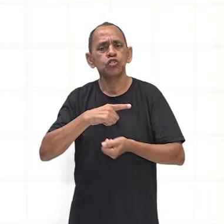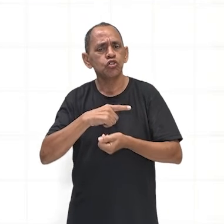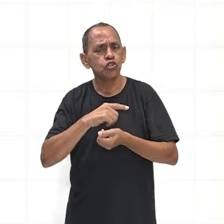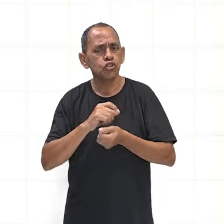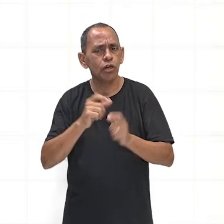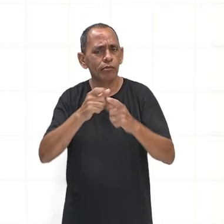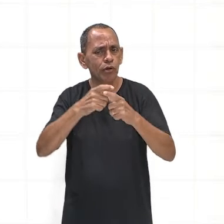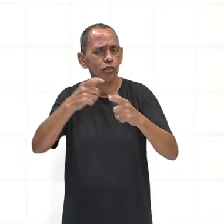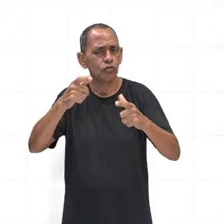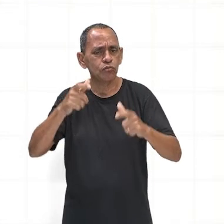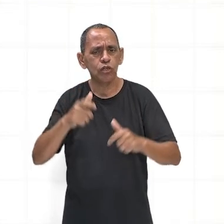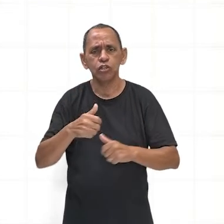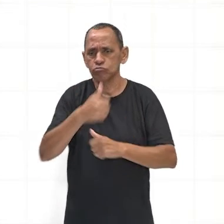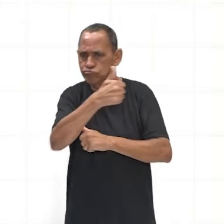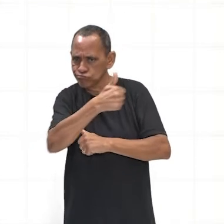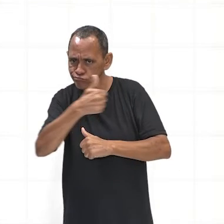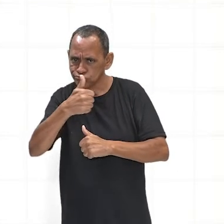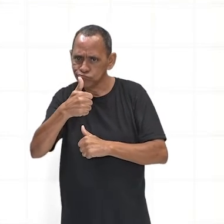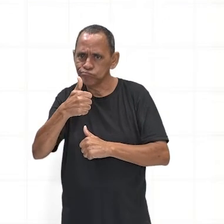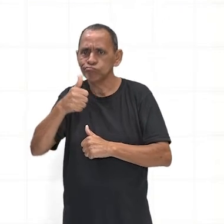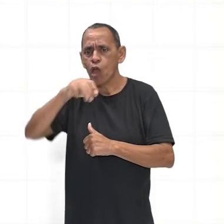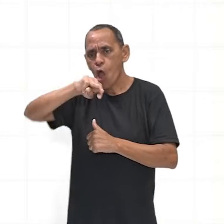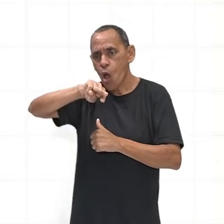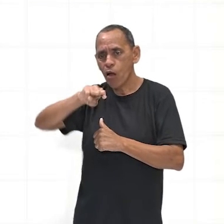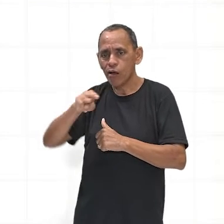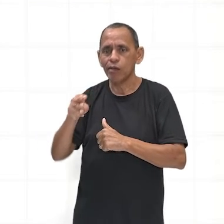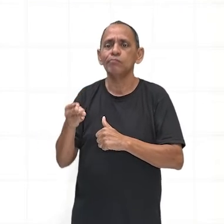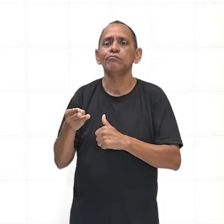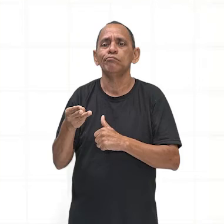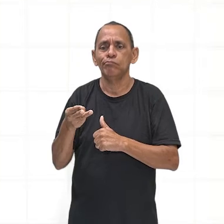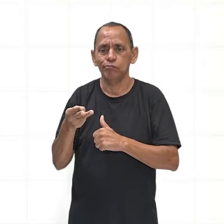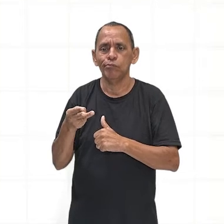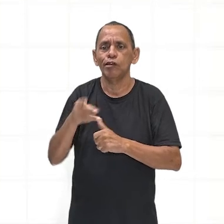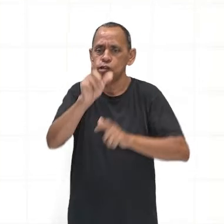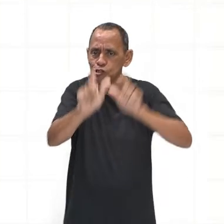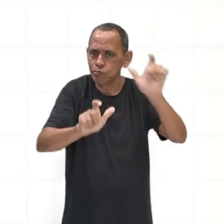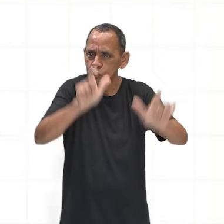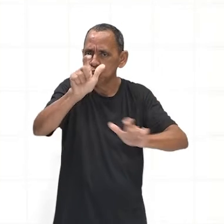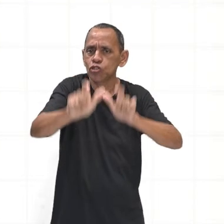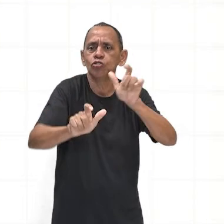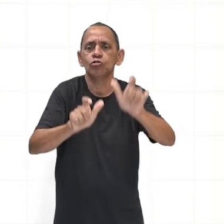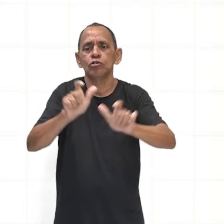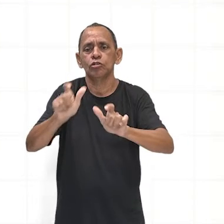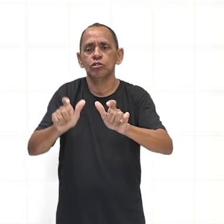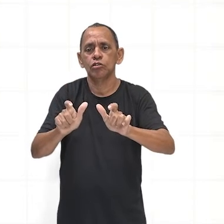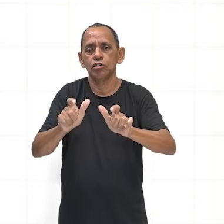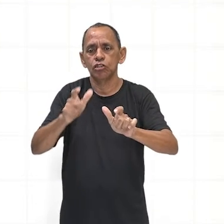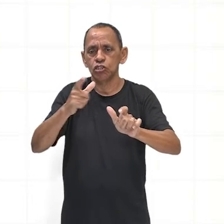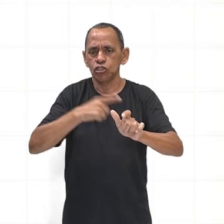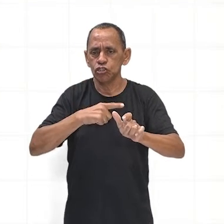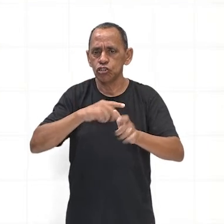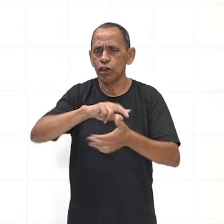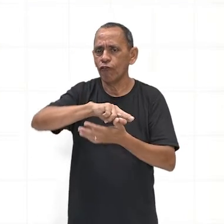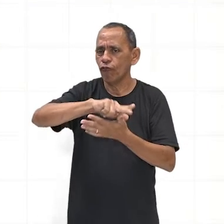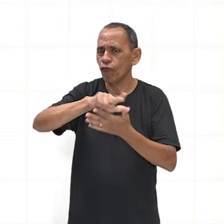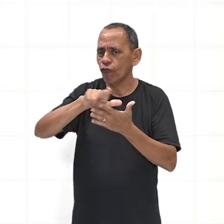aproximadamente 11 milhões de pessoas em seu auge e ela era diversa e